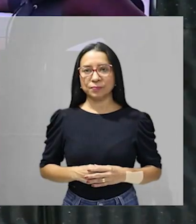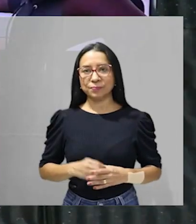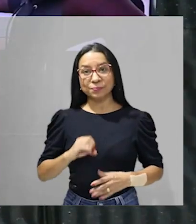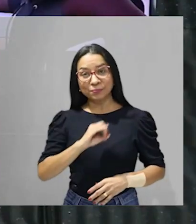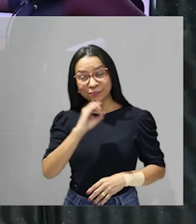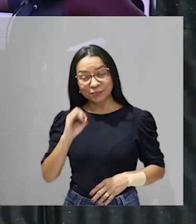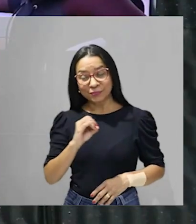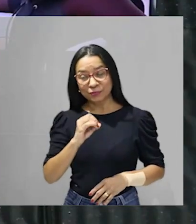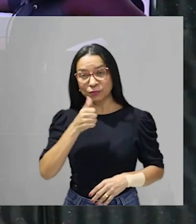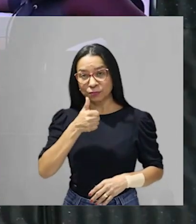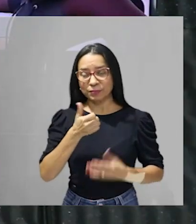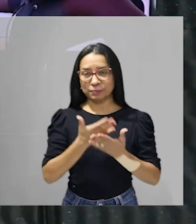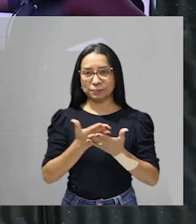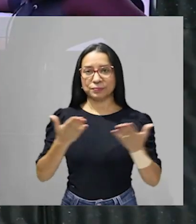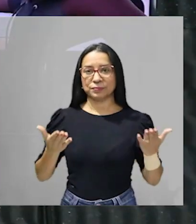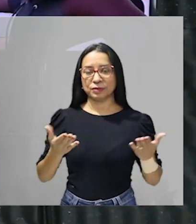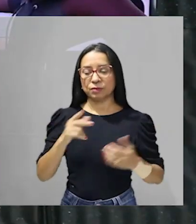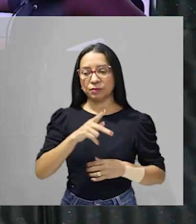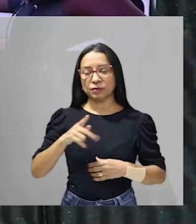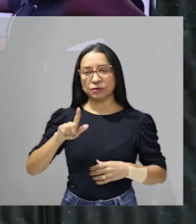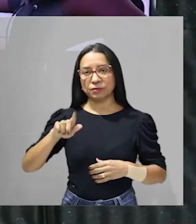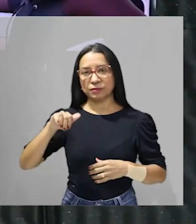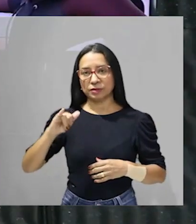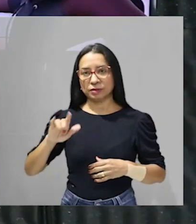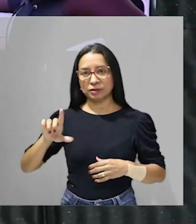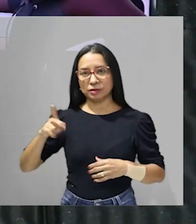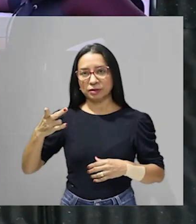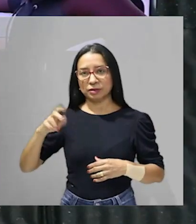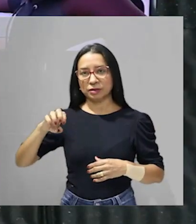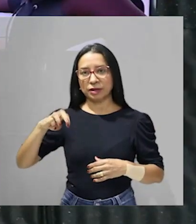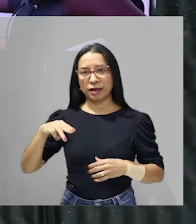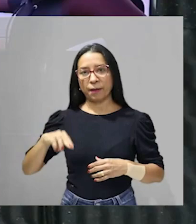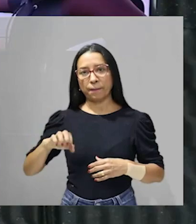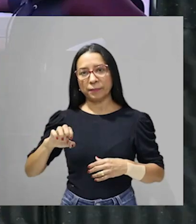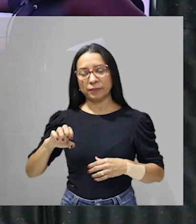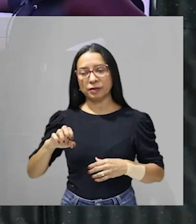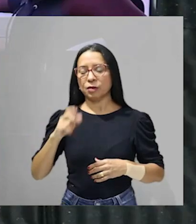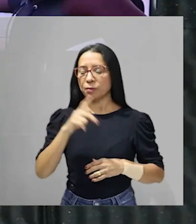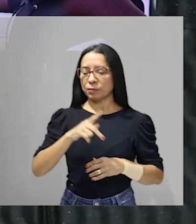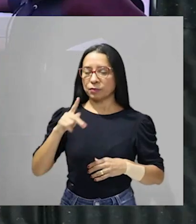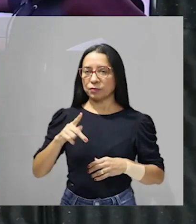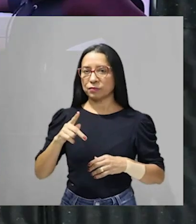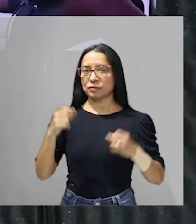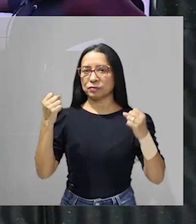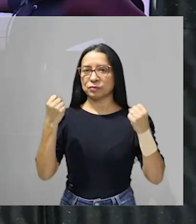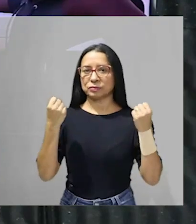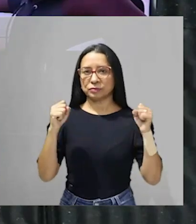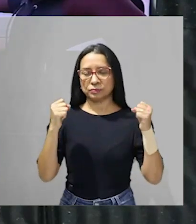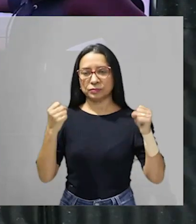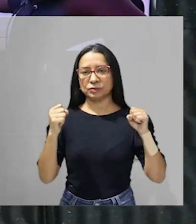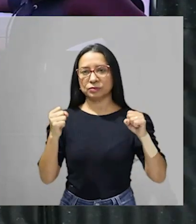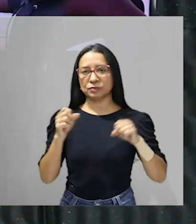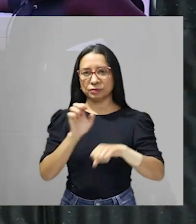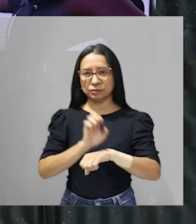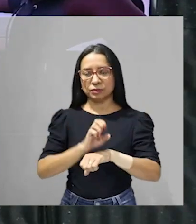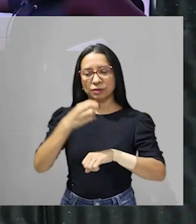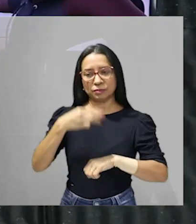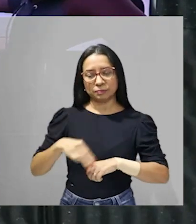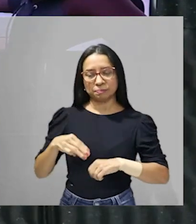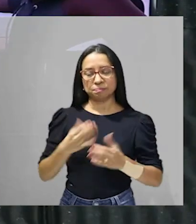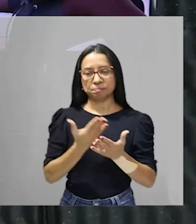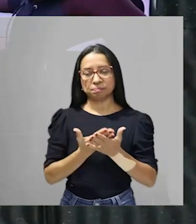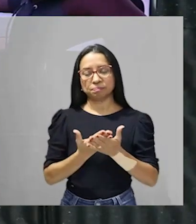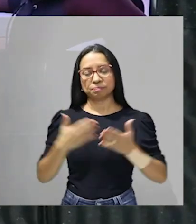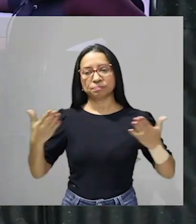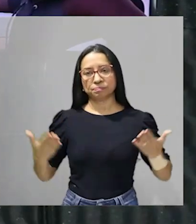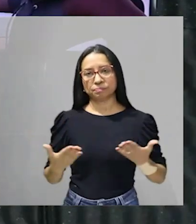Olá galerinha tudo bem com vocês Guilherme Campos aqui professor de educação física da rede estadual do Maranhão e nessa aula